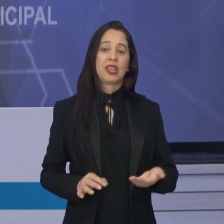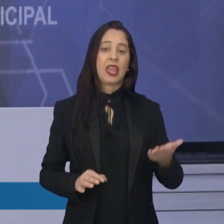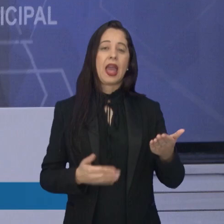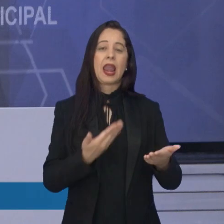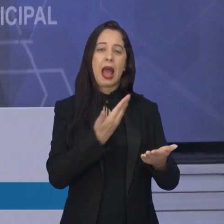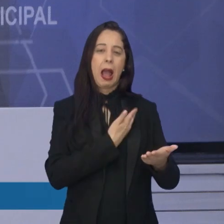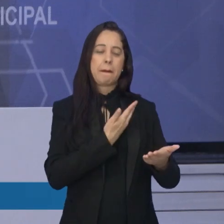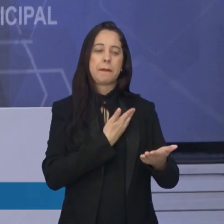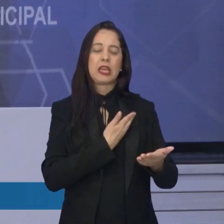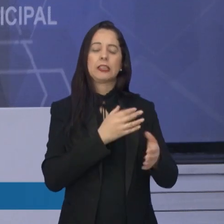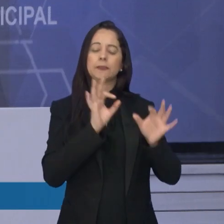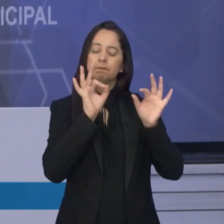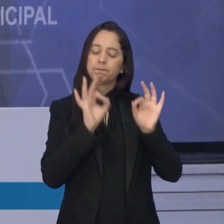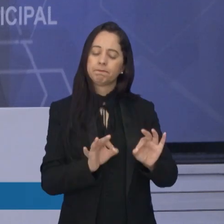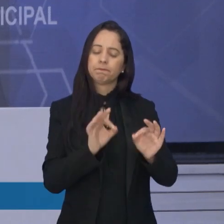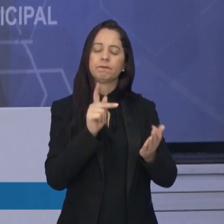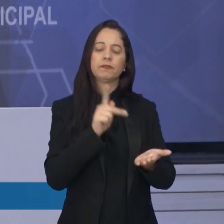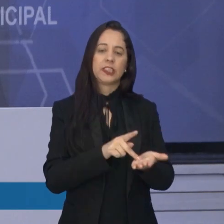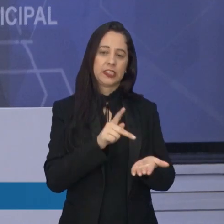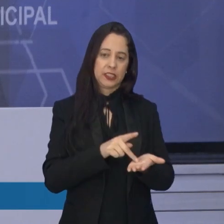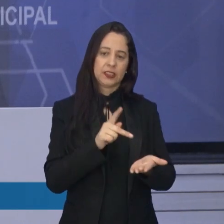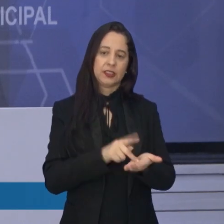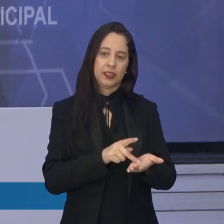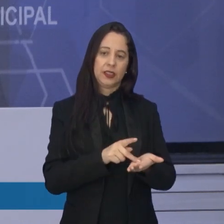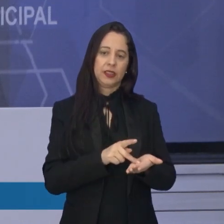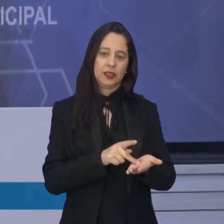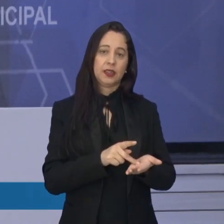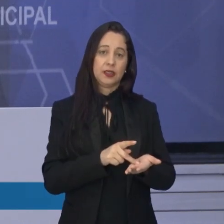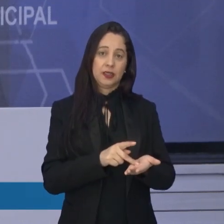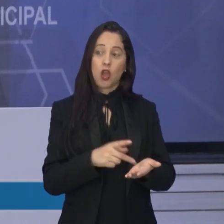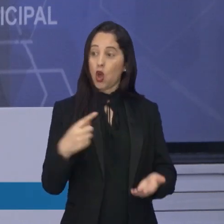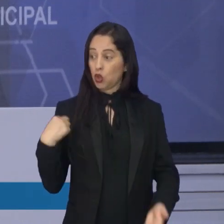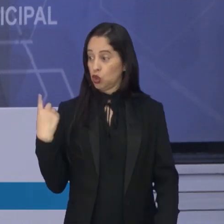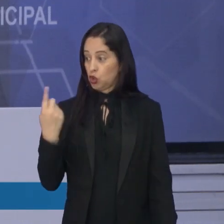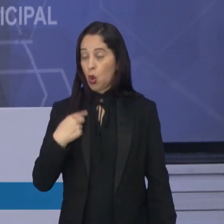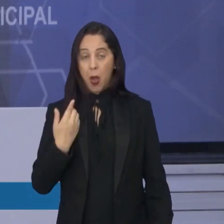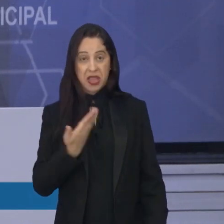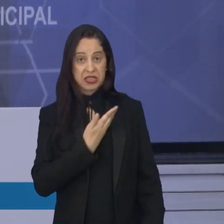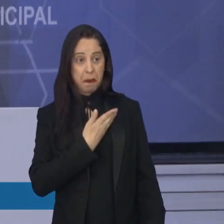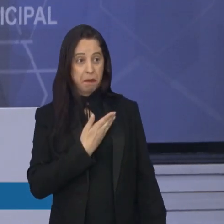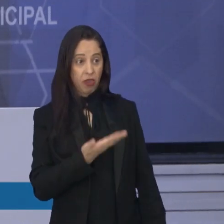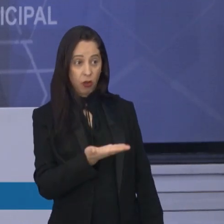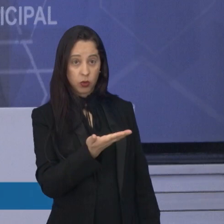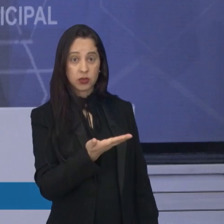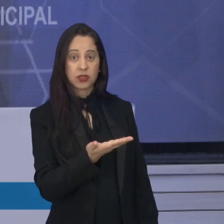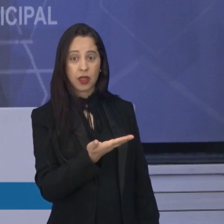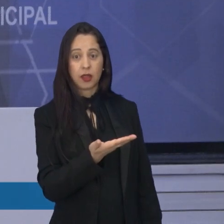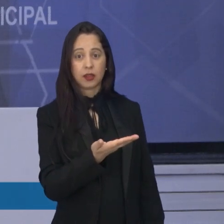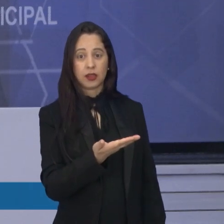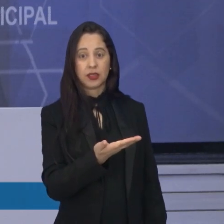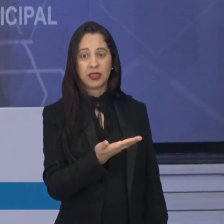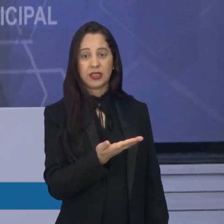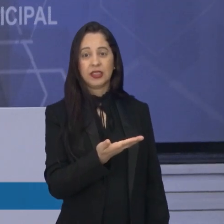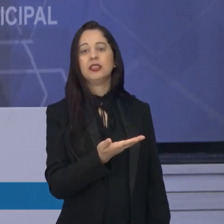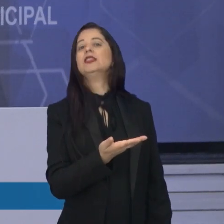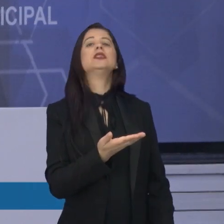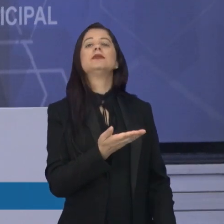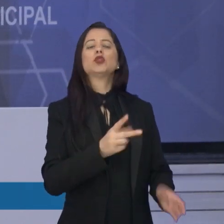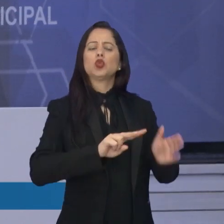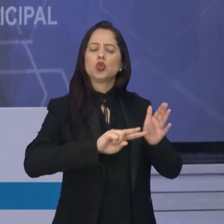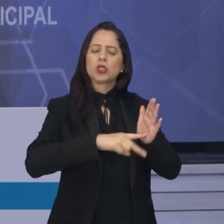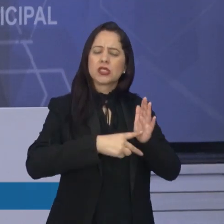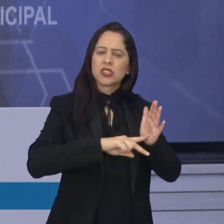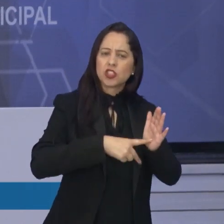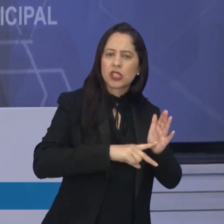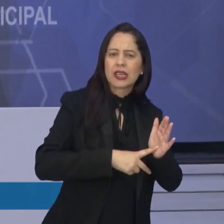leal e prestativa, né? Nós, colegas dela no CineCT, no Sindicato dos Jornalistas,